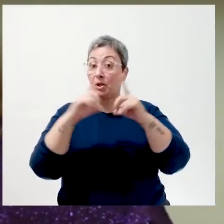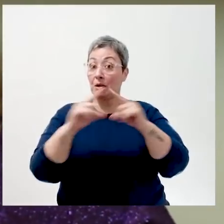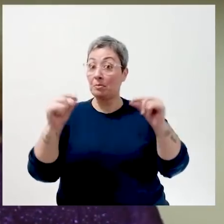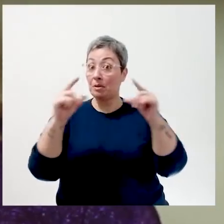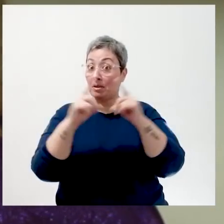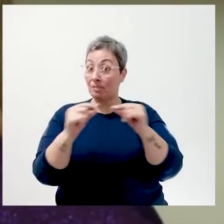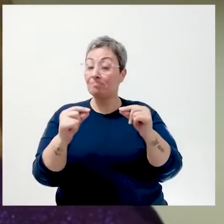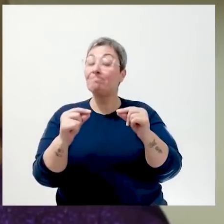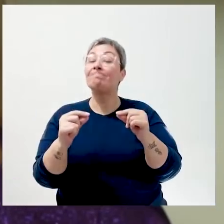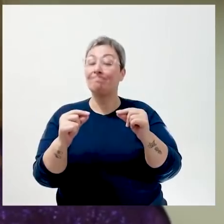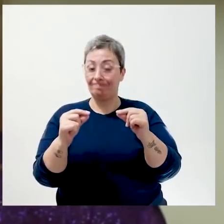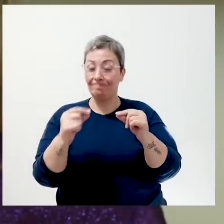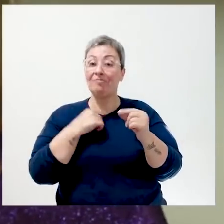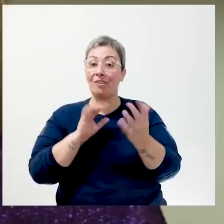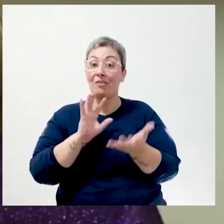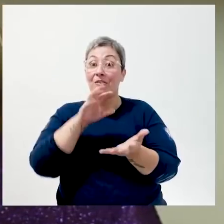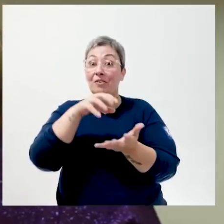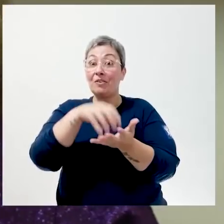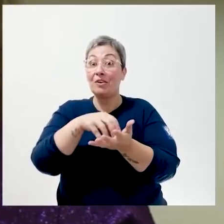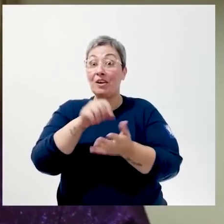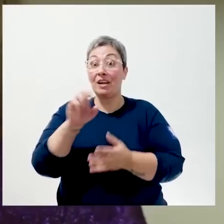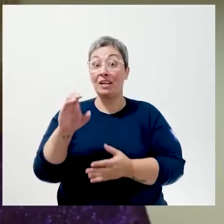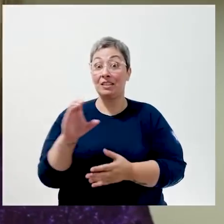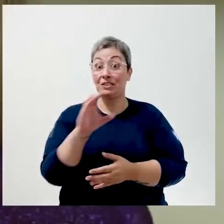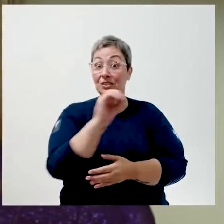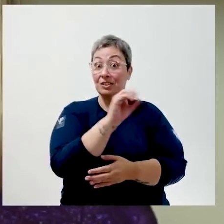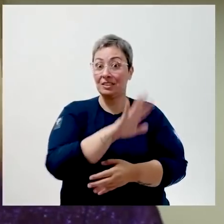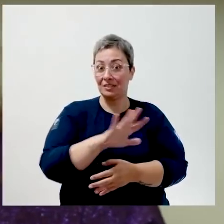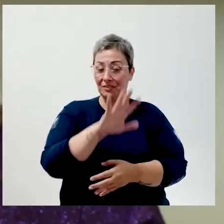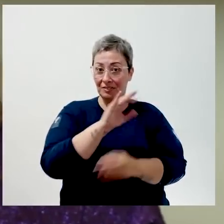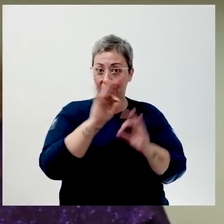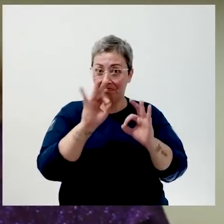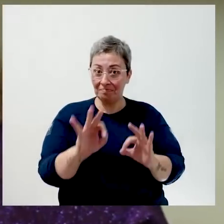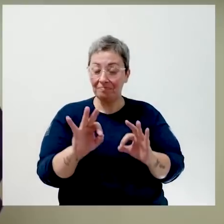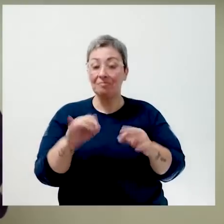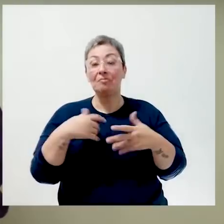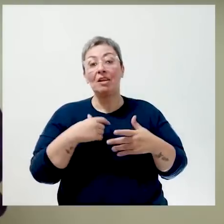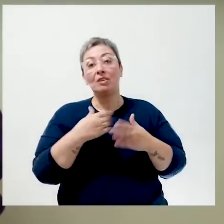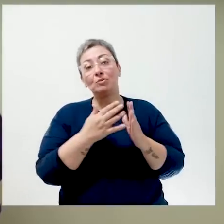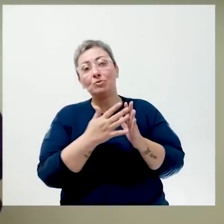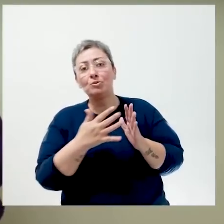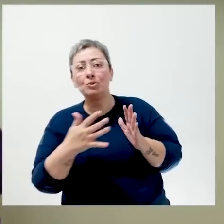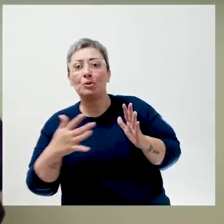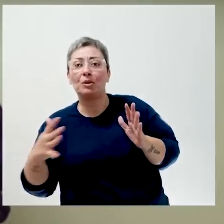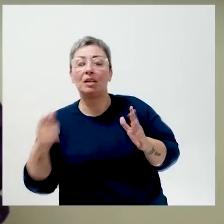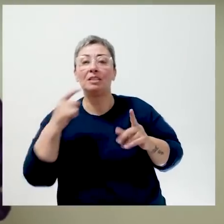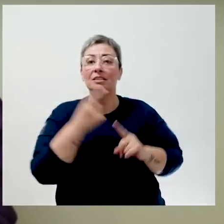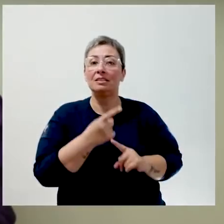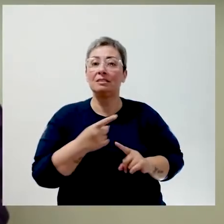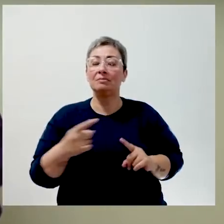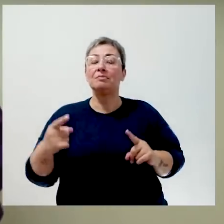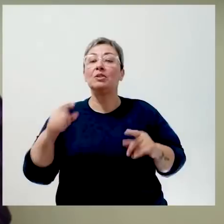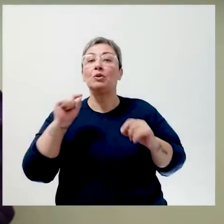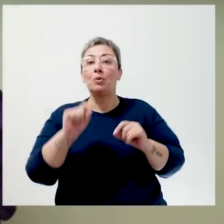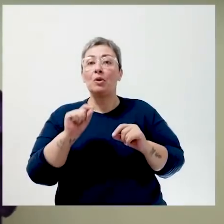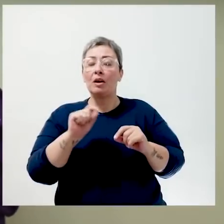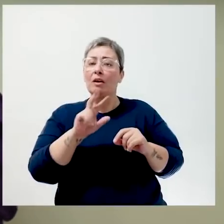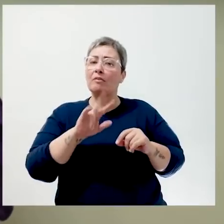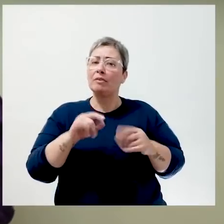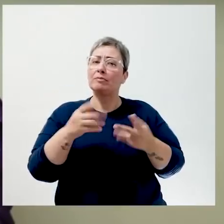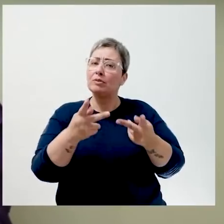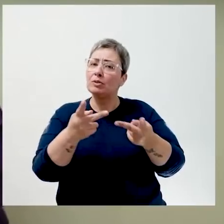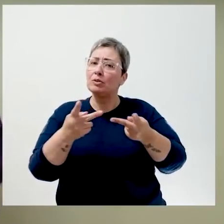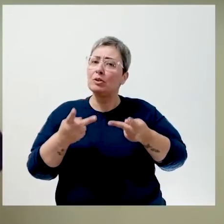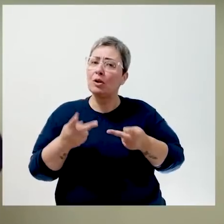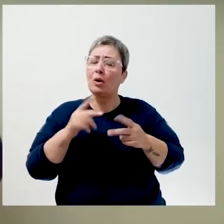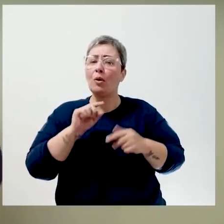capital brasileira é Brasília, que fica na região Centro-Oeste, certo? Durante a viagem dessa semana, seremos